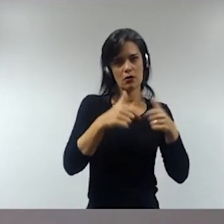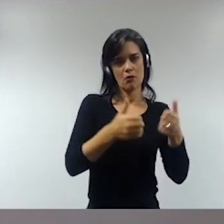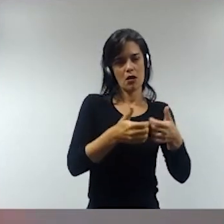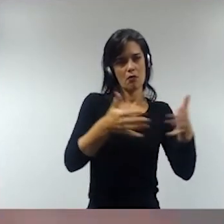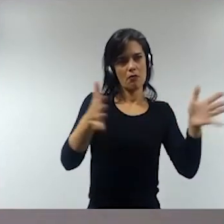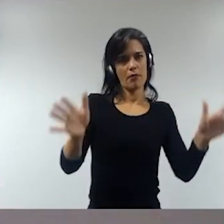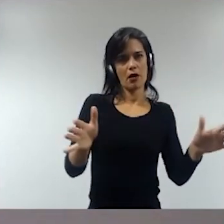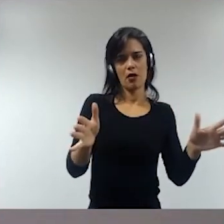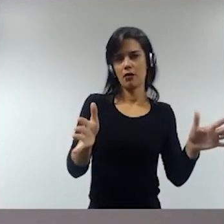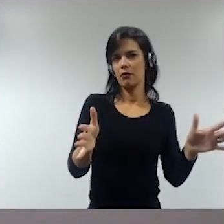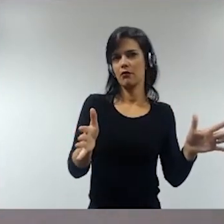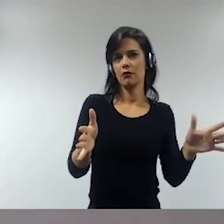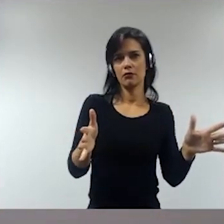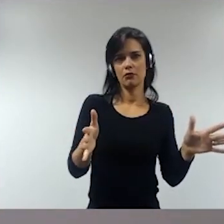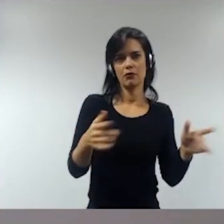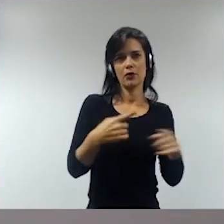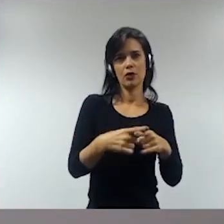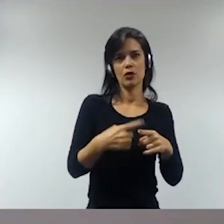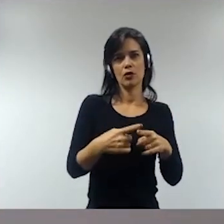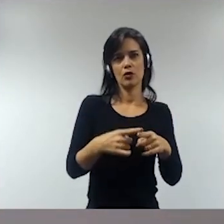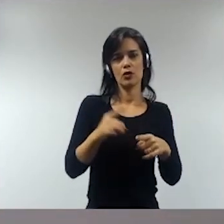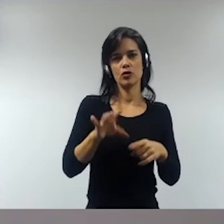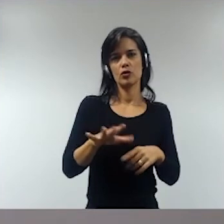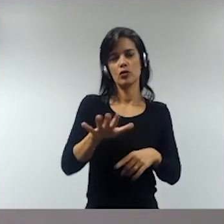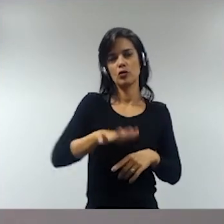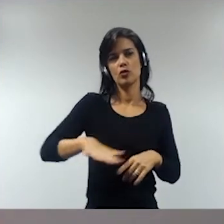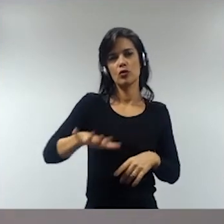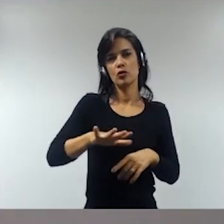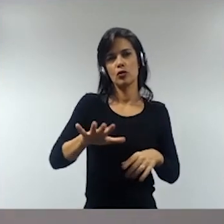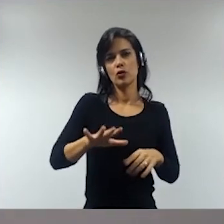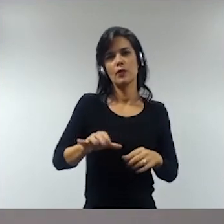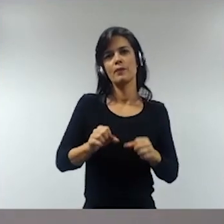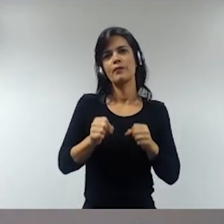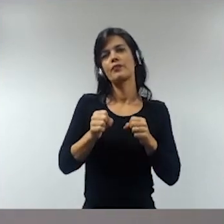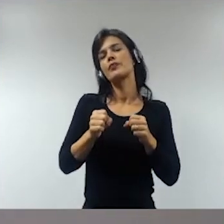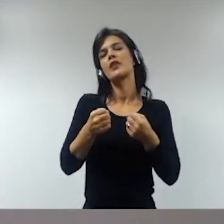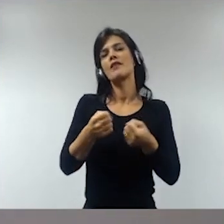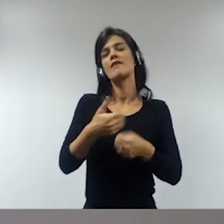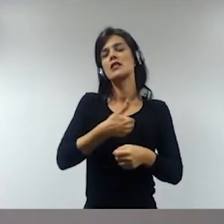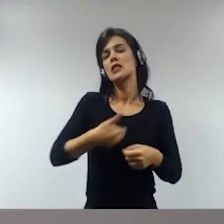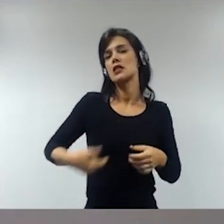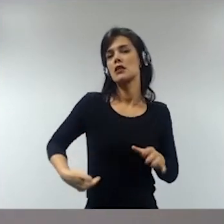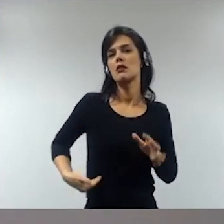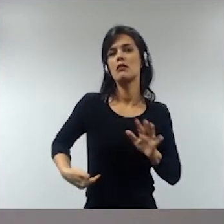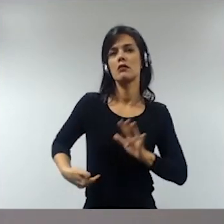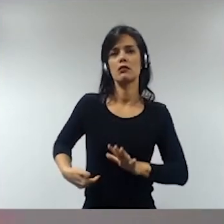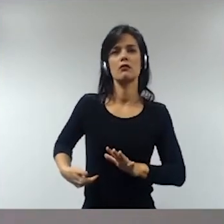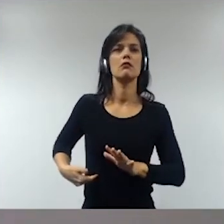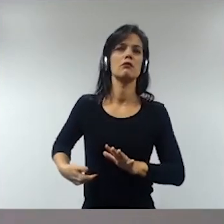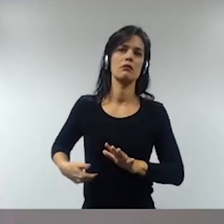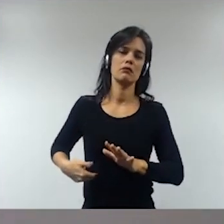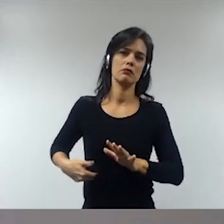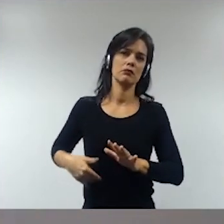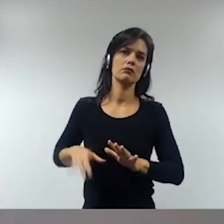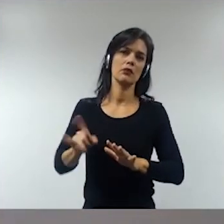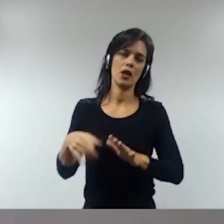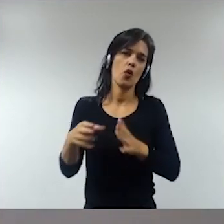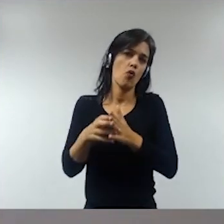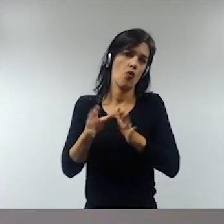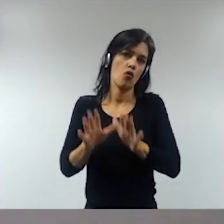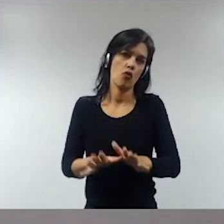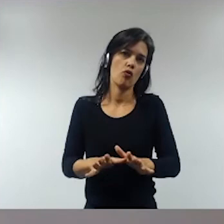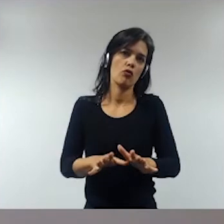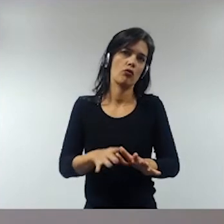porque, à exceção de quem está na defensoria, a forma que nós levamos o nosso pão para casa é através do